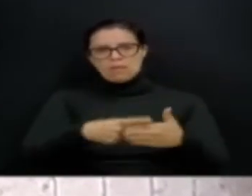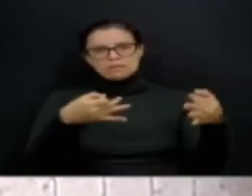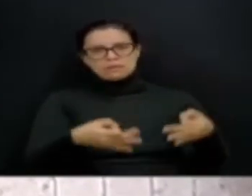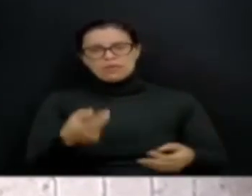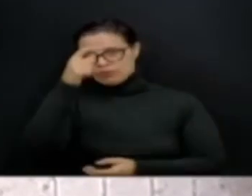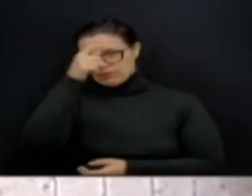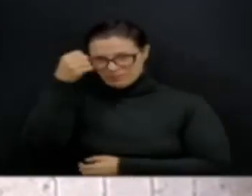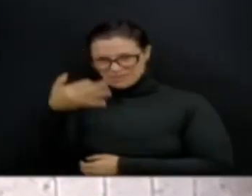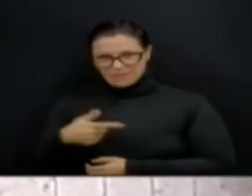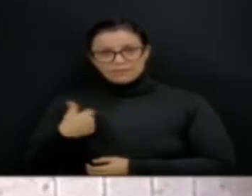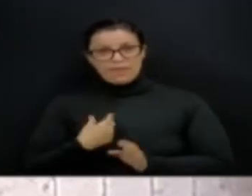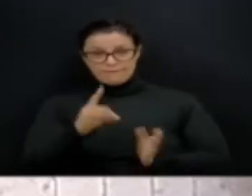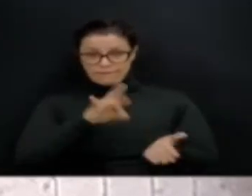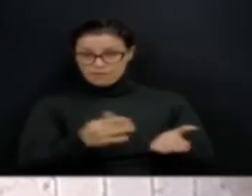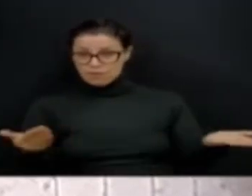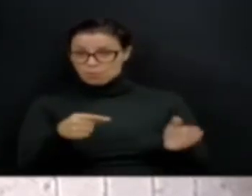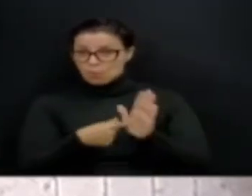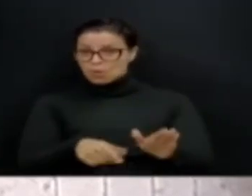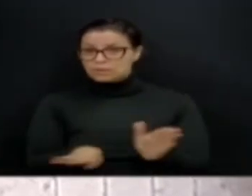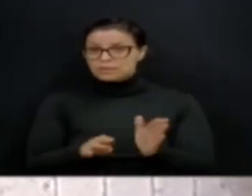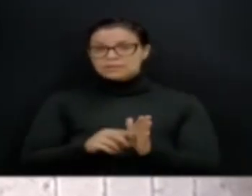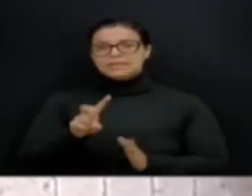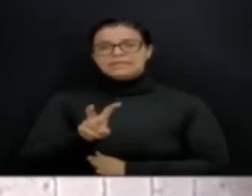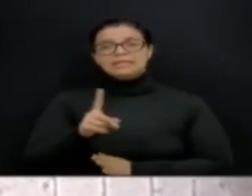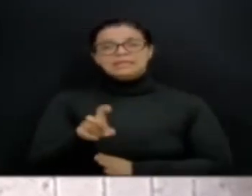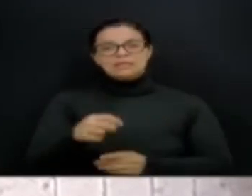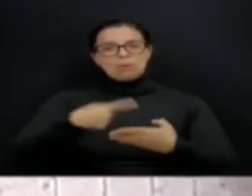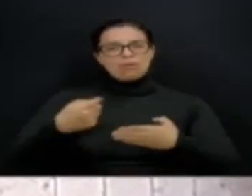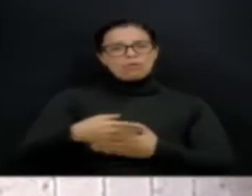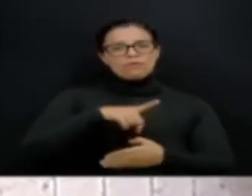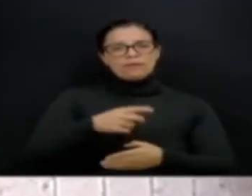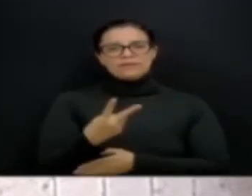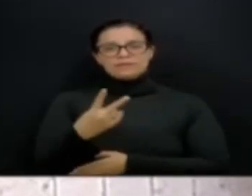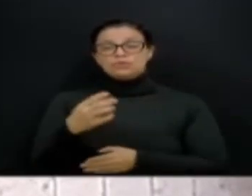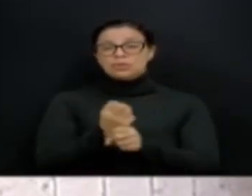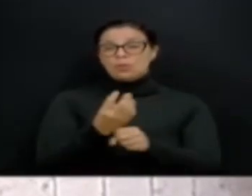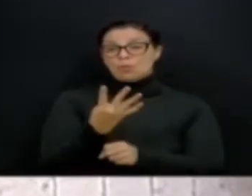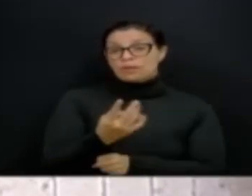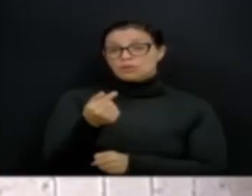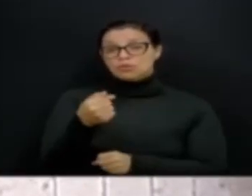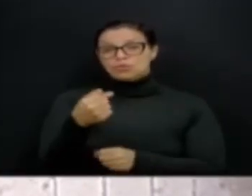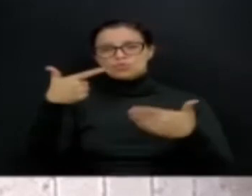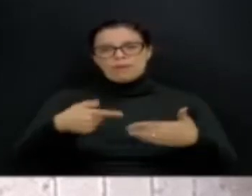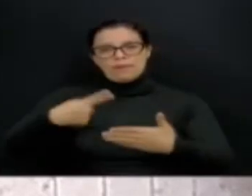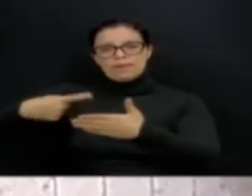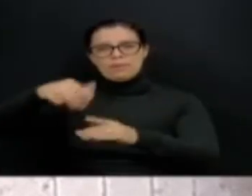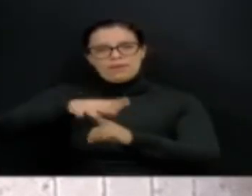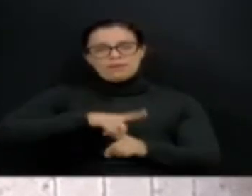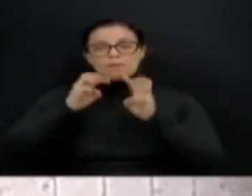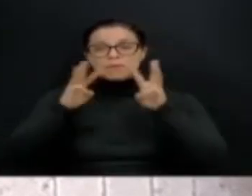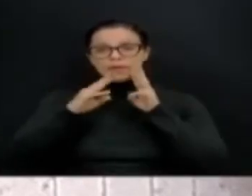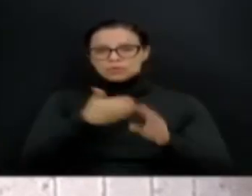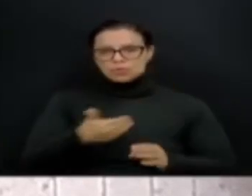soldado Fruit. A realidade é mais 15 novas praças com as 27,42 praças. A propaganda